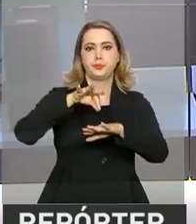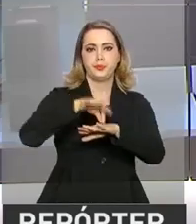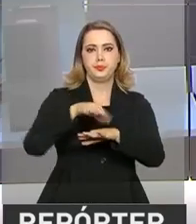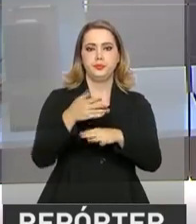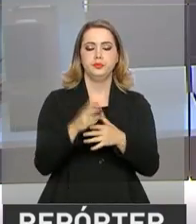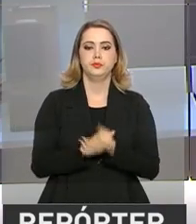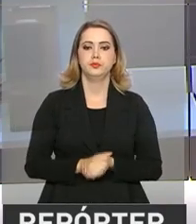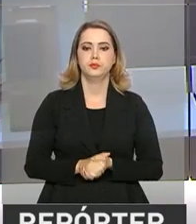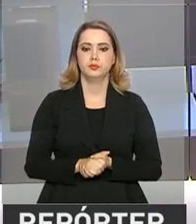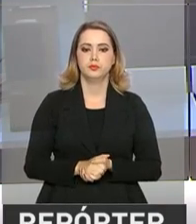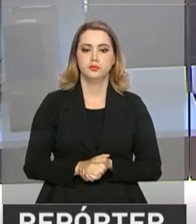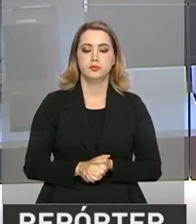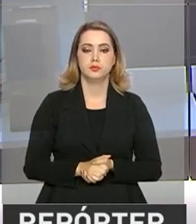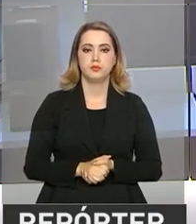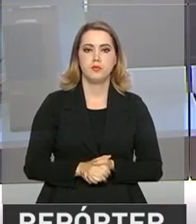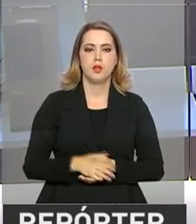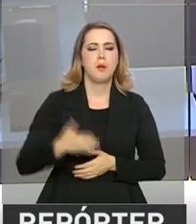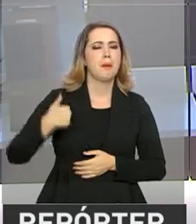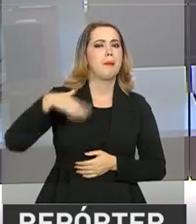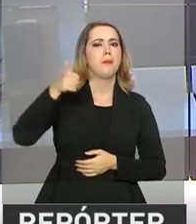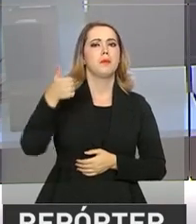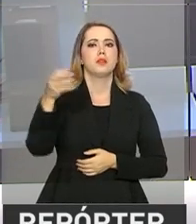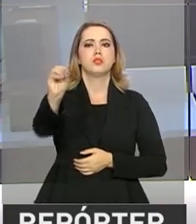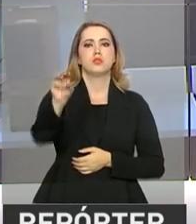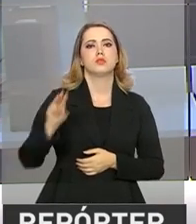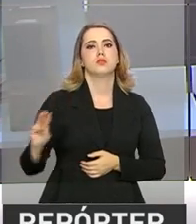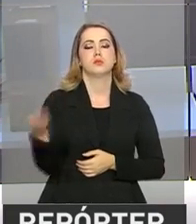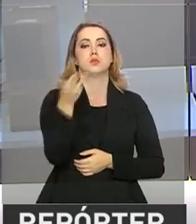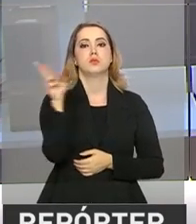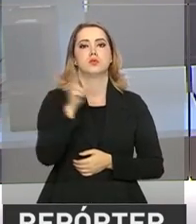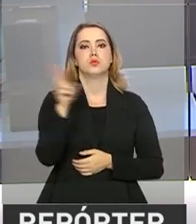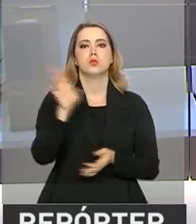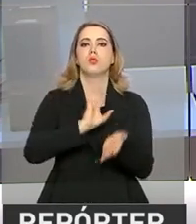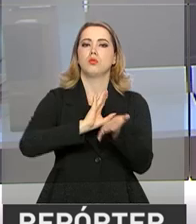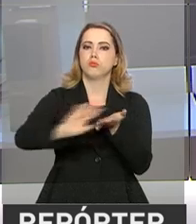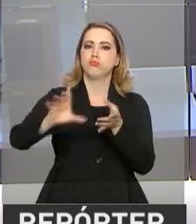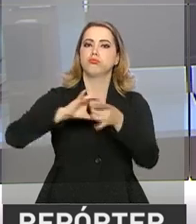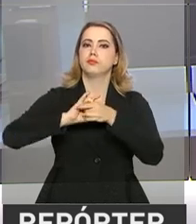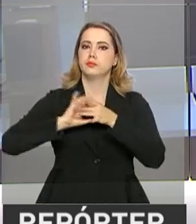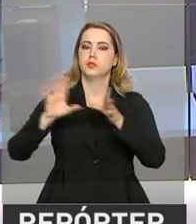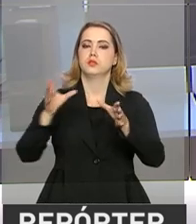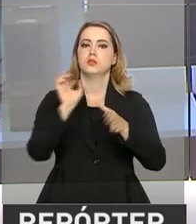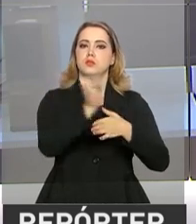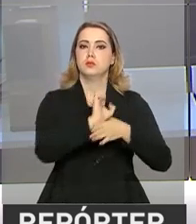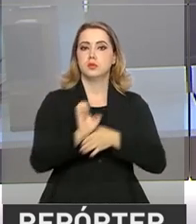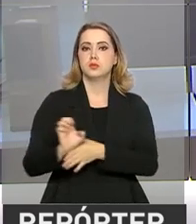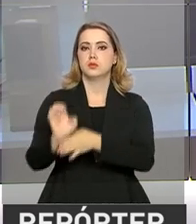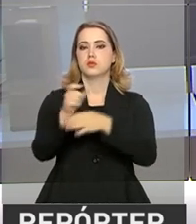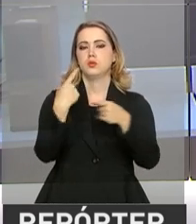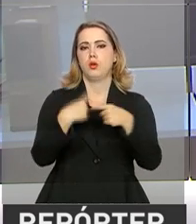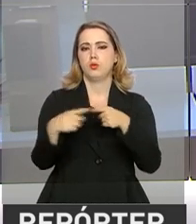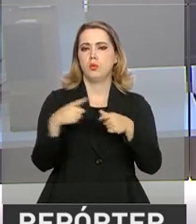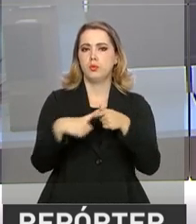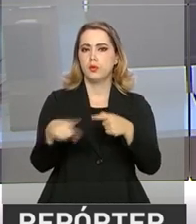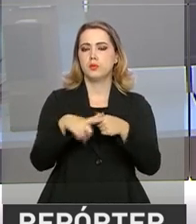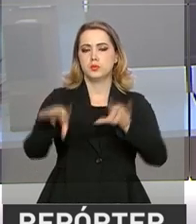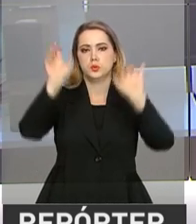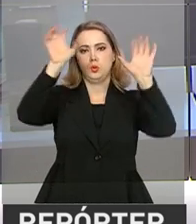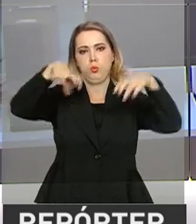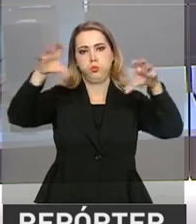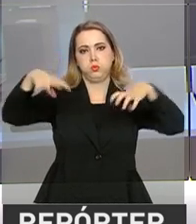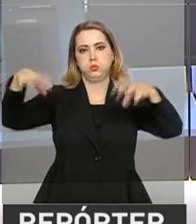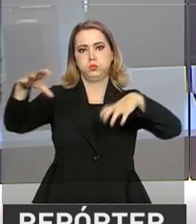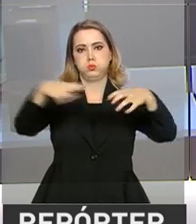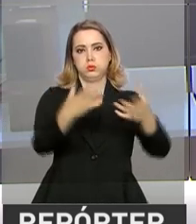aegypti. Mais de 10 milhões de reais foram liberados nesta quarta-feira para os estados prejudicados pelas chuvas. A repórter